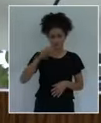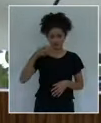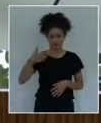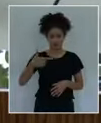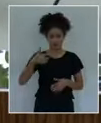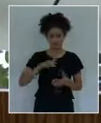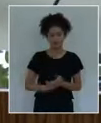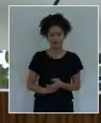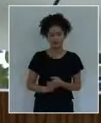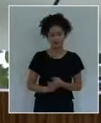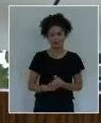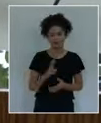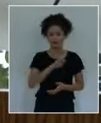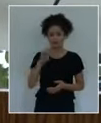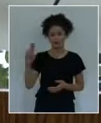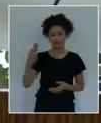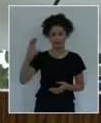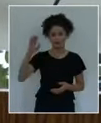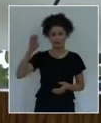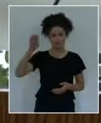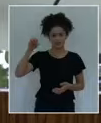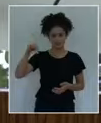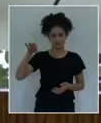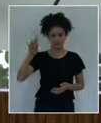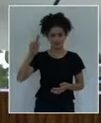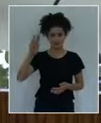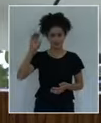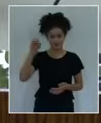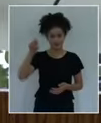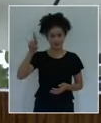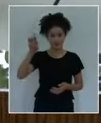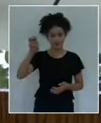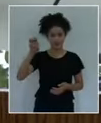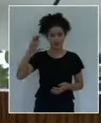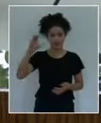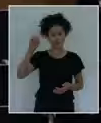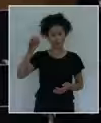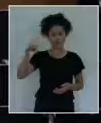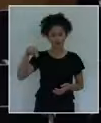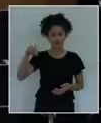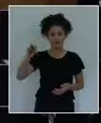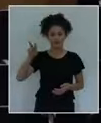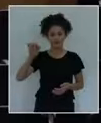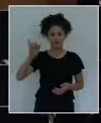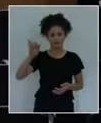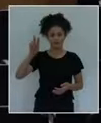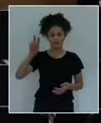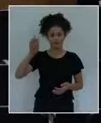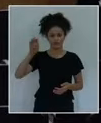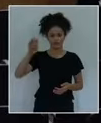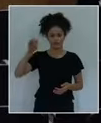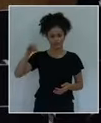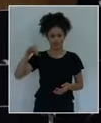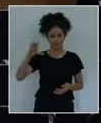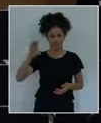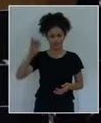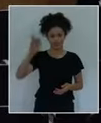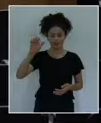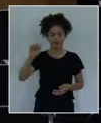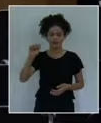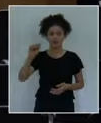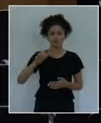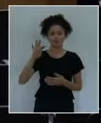3.752/2020, que denomina de Centro Convivência Cultural Tunai, José Antônio de Freitas Mussi. O imóvel localizado no